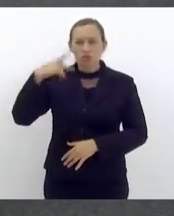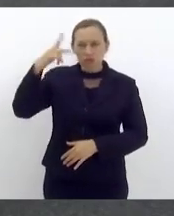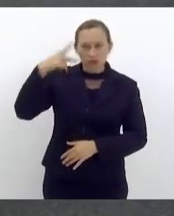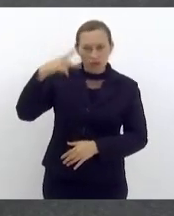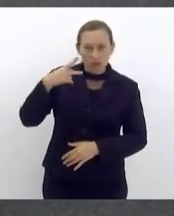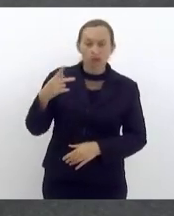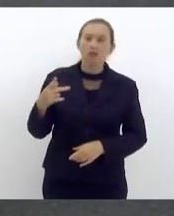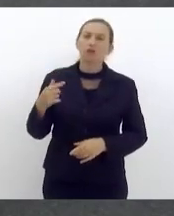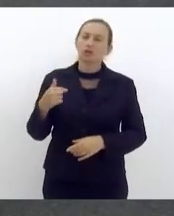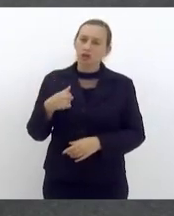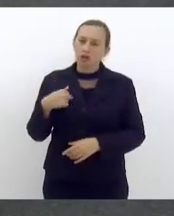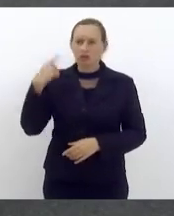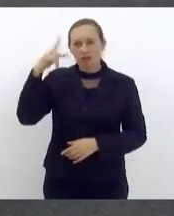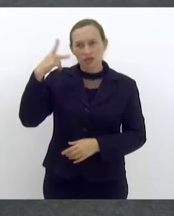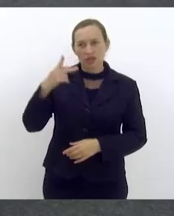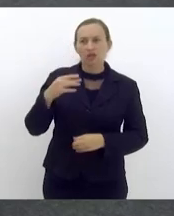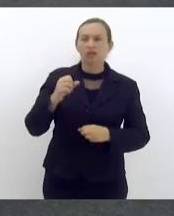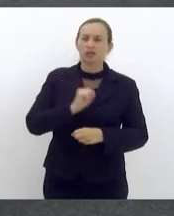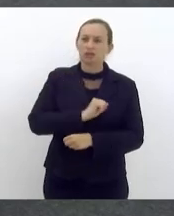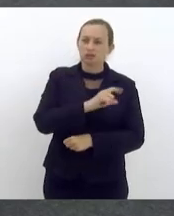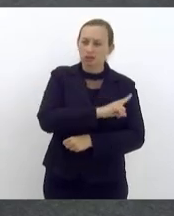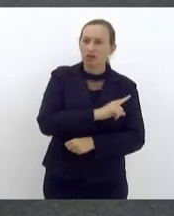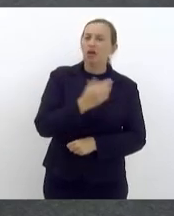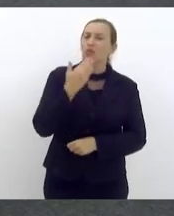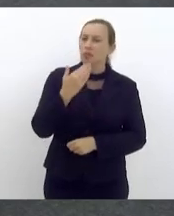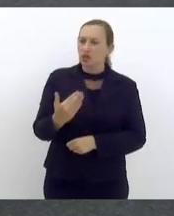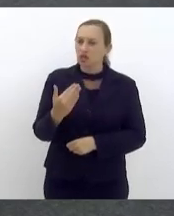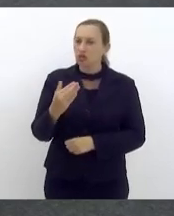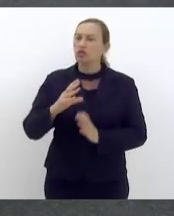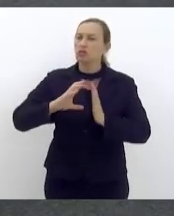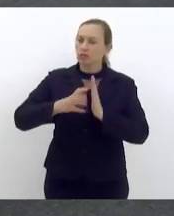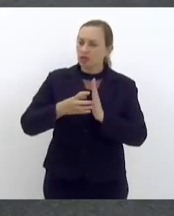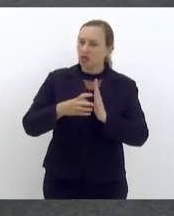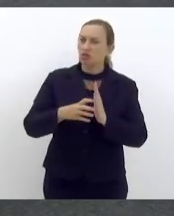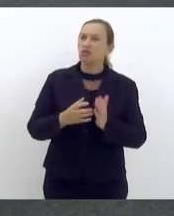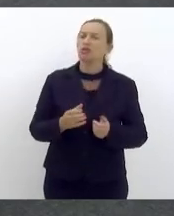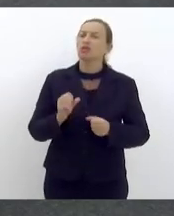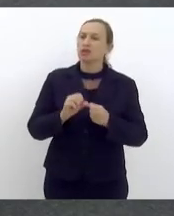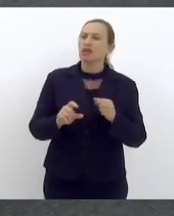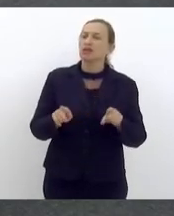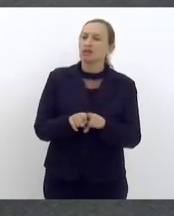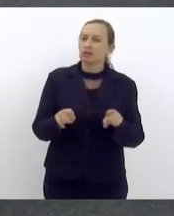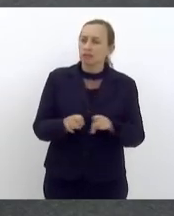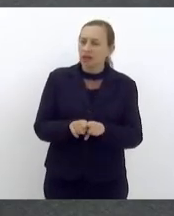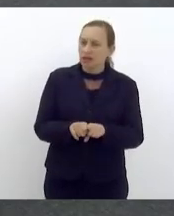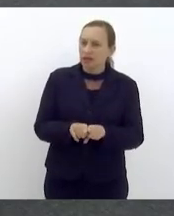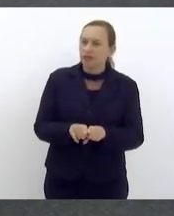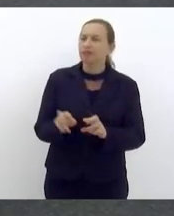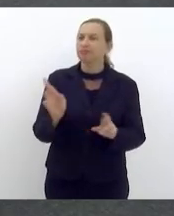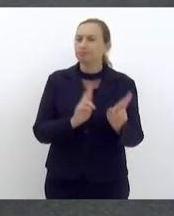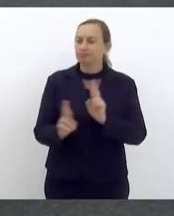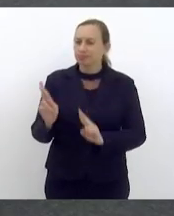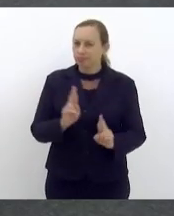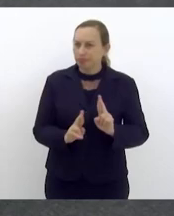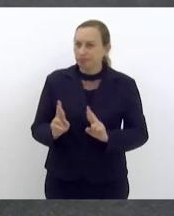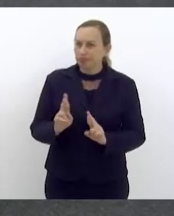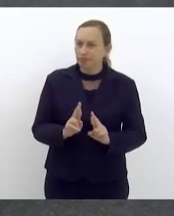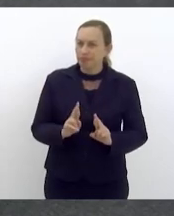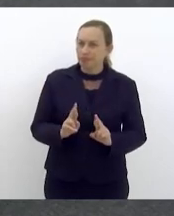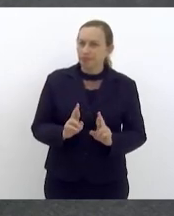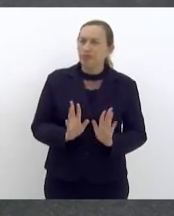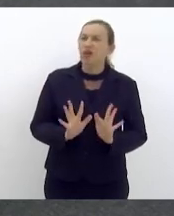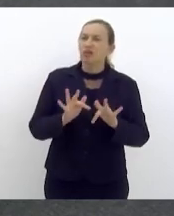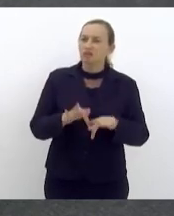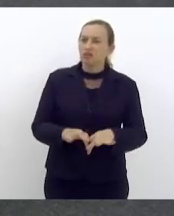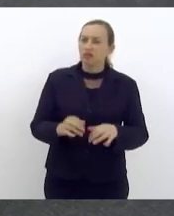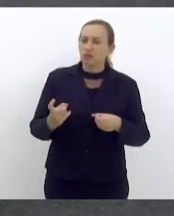ainda quando era Vereador na cidade São Gonçalo solicitei ao partido estadualmente que fizesse também uma dim relacionada ao ao fim